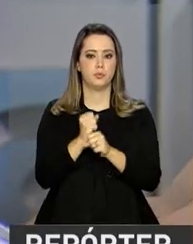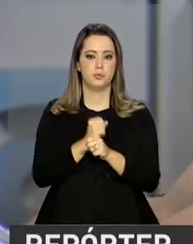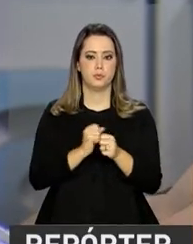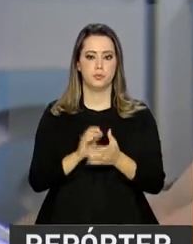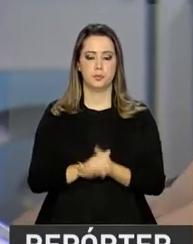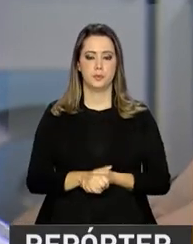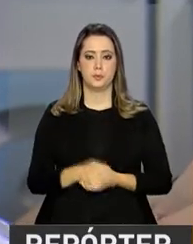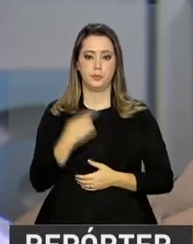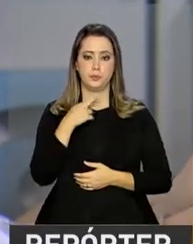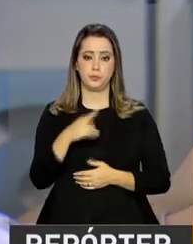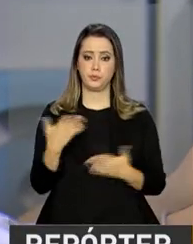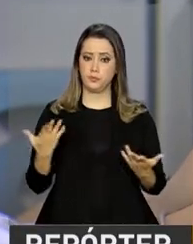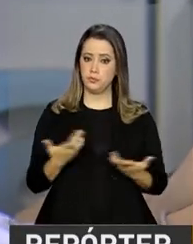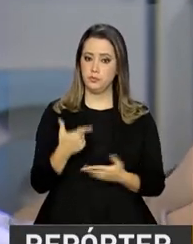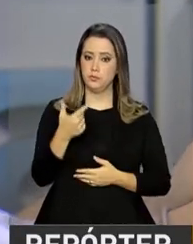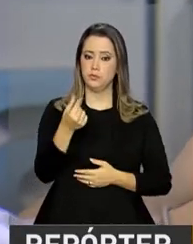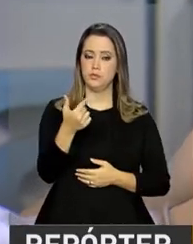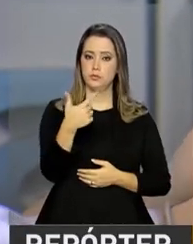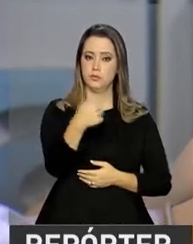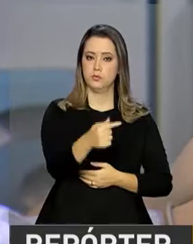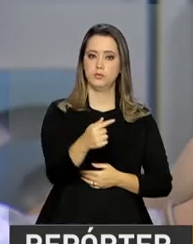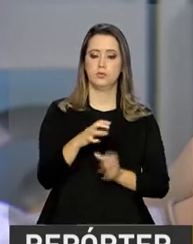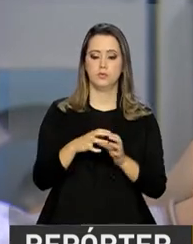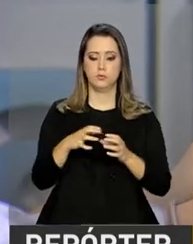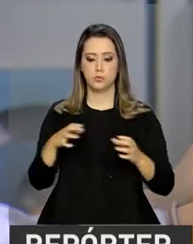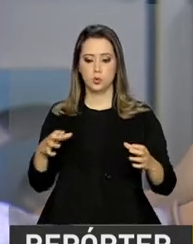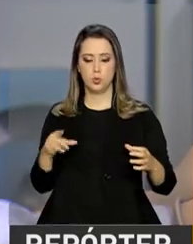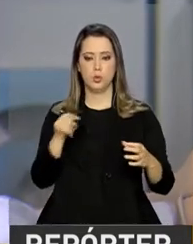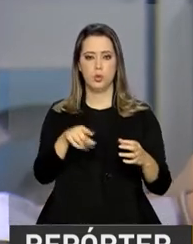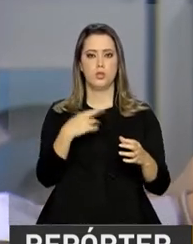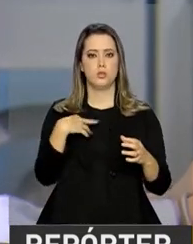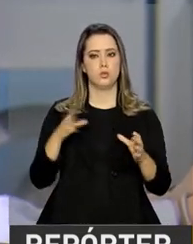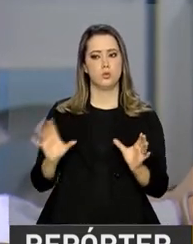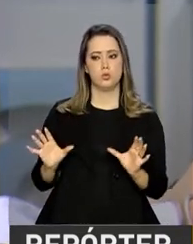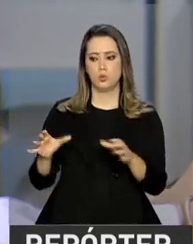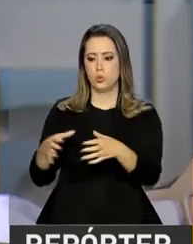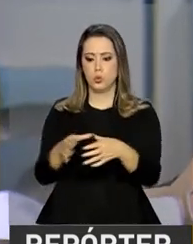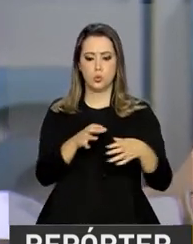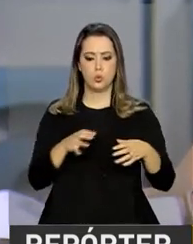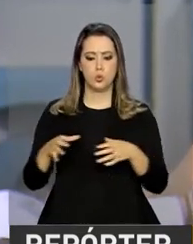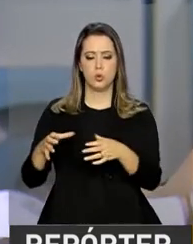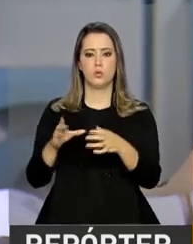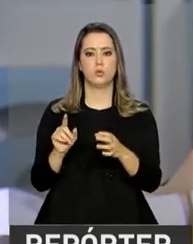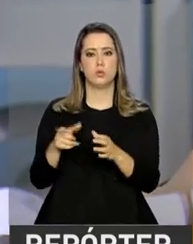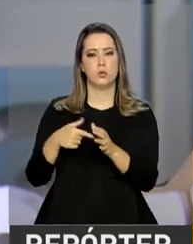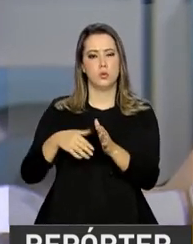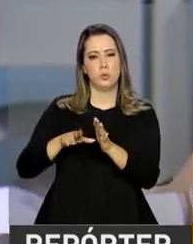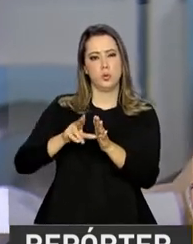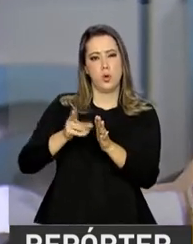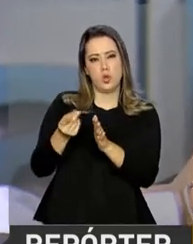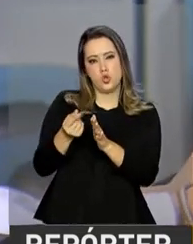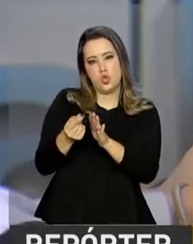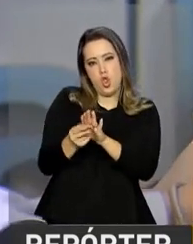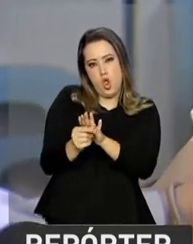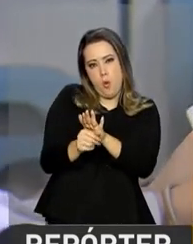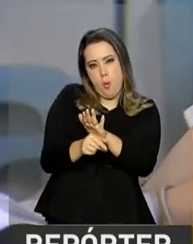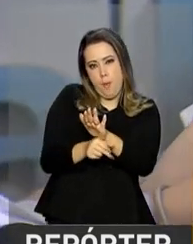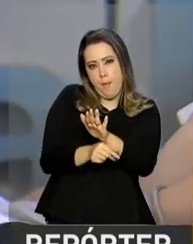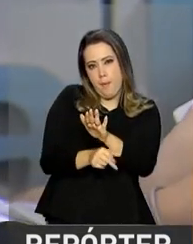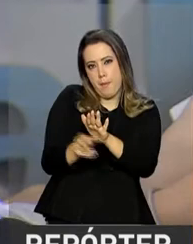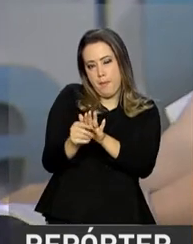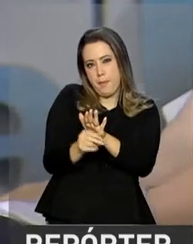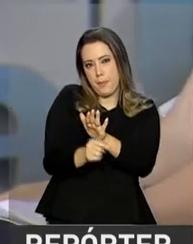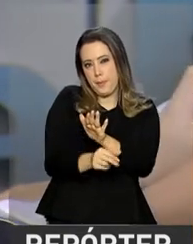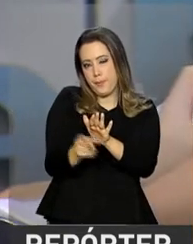resultado de 2017 e se deve à concentração da receita nos grandes esquemas de sonegação os grandes contribuintes